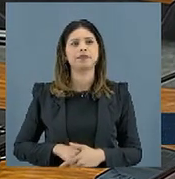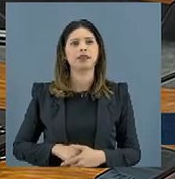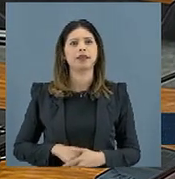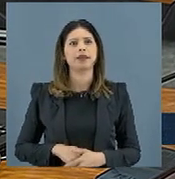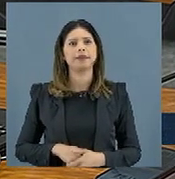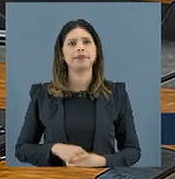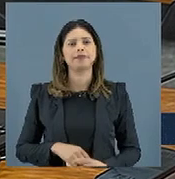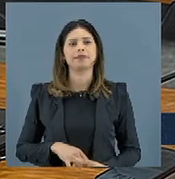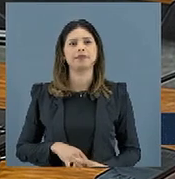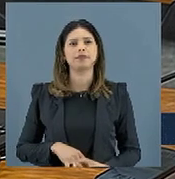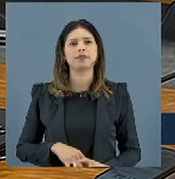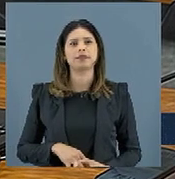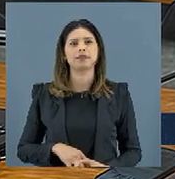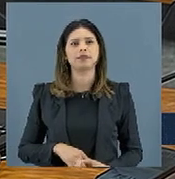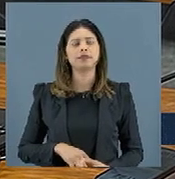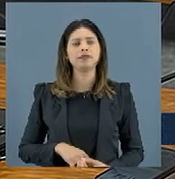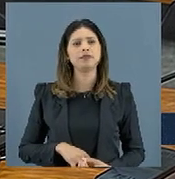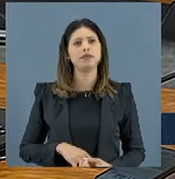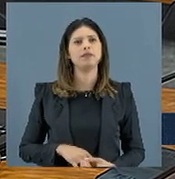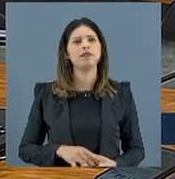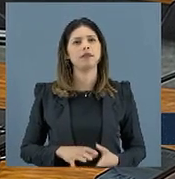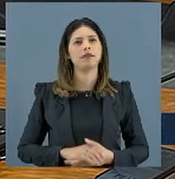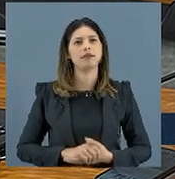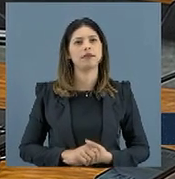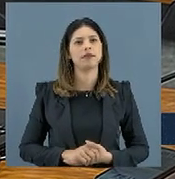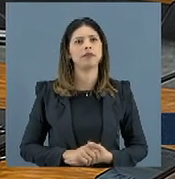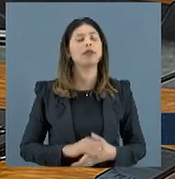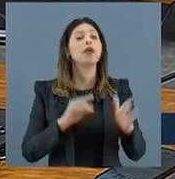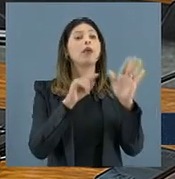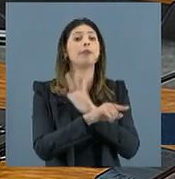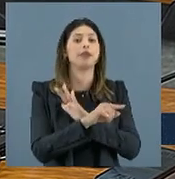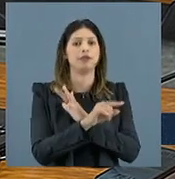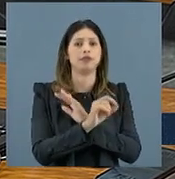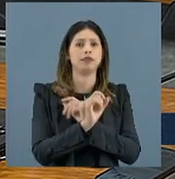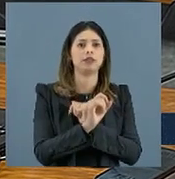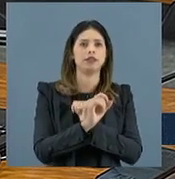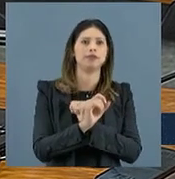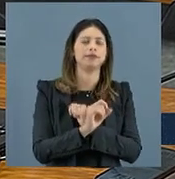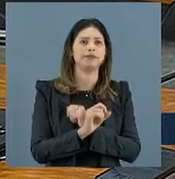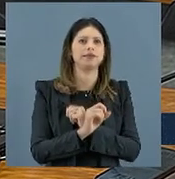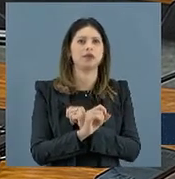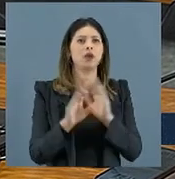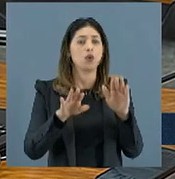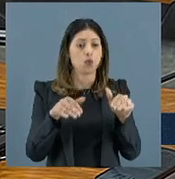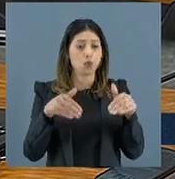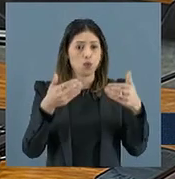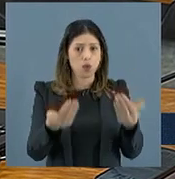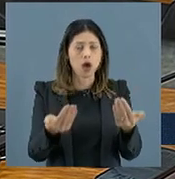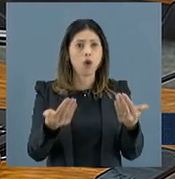primeiro com o doutor Anderson, né? Em que medida a implementação